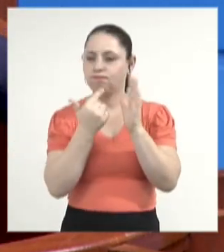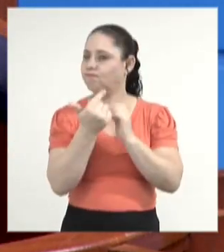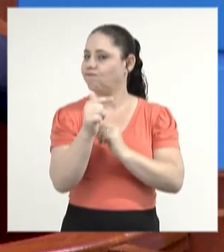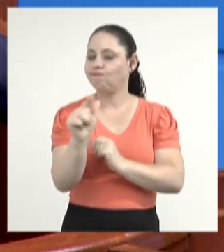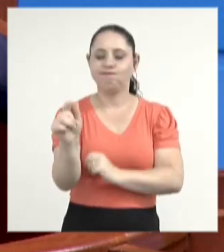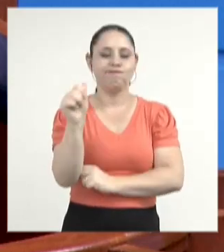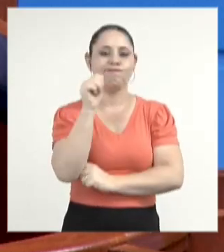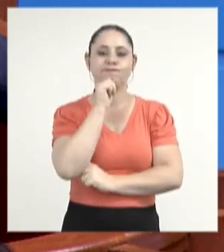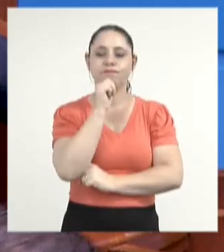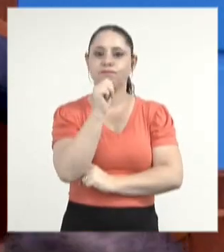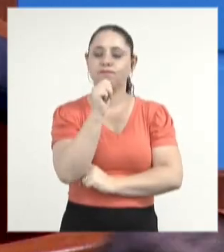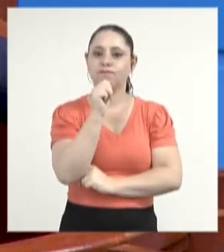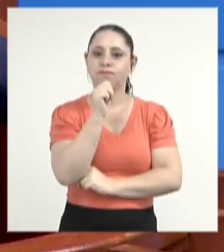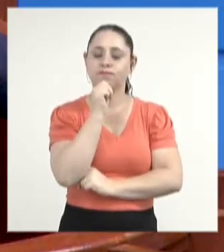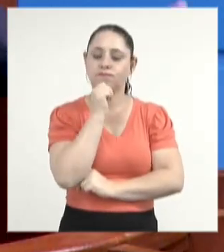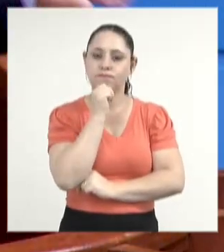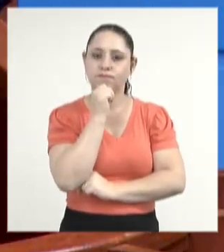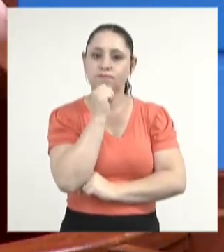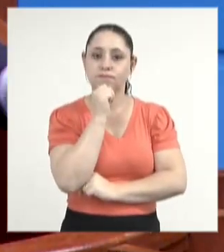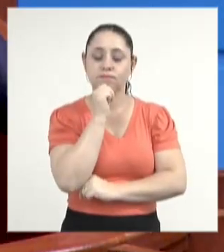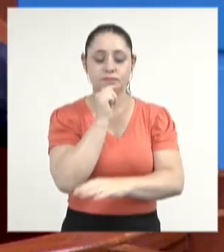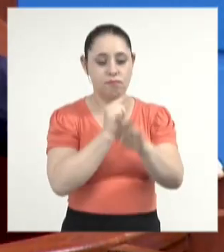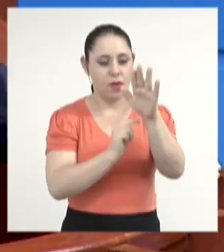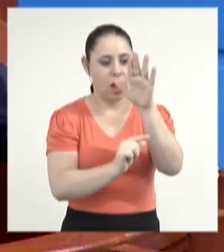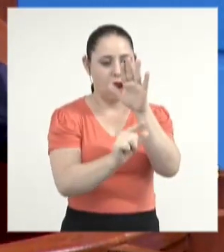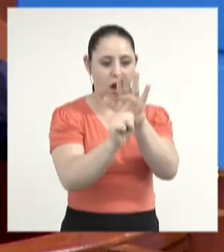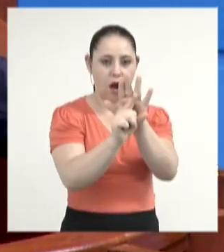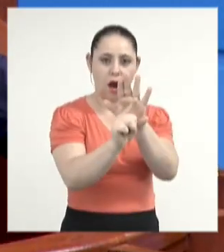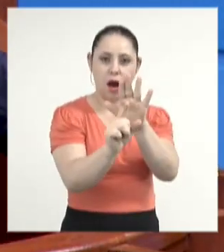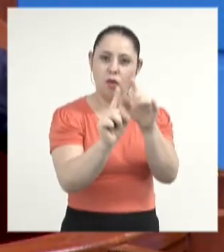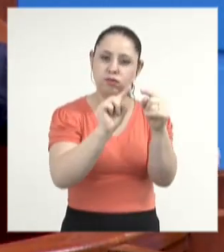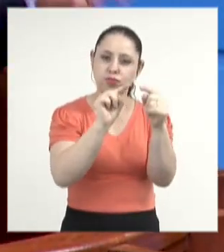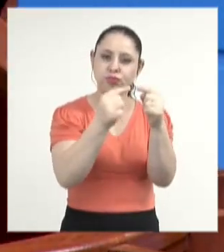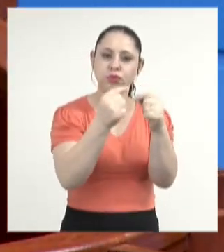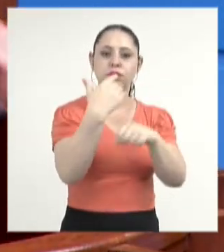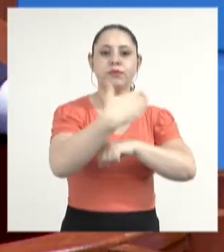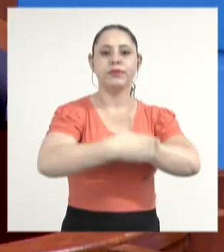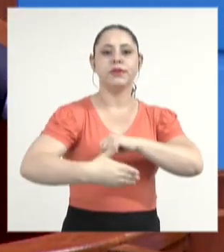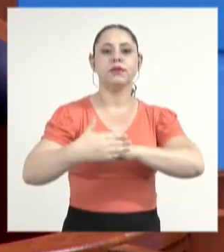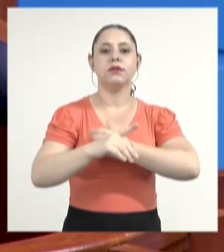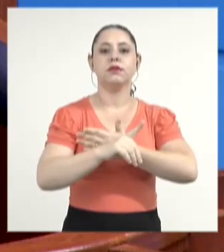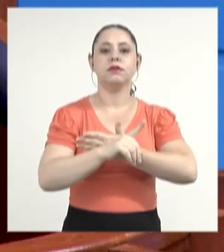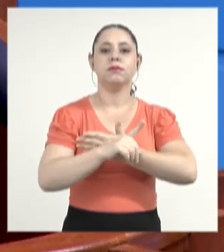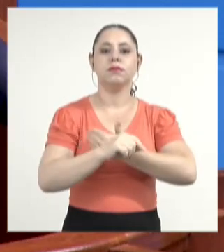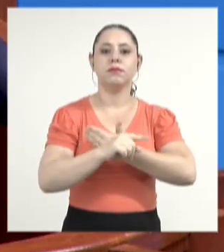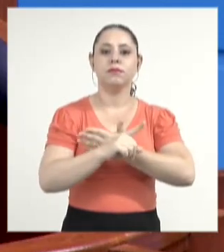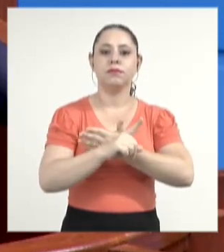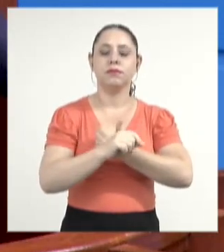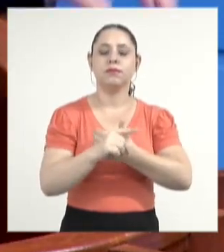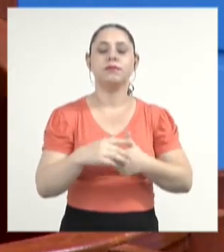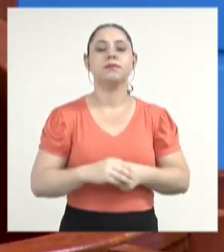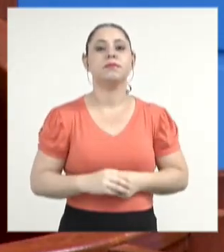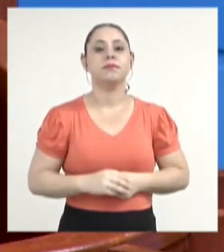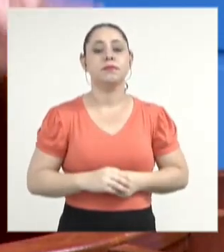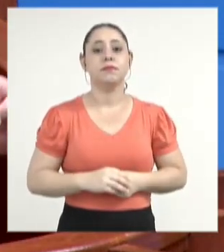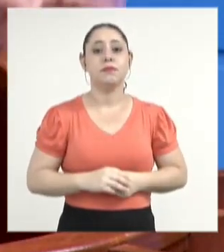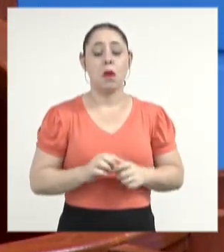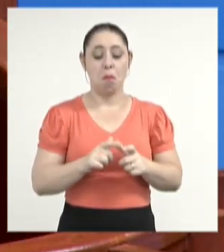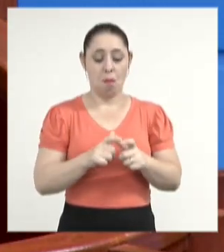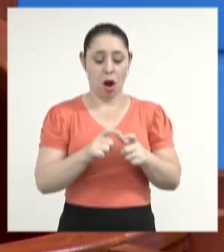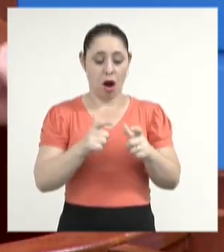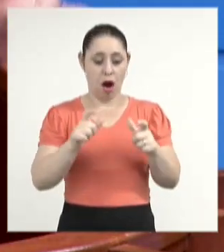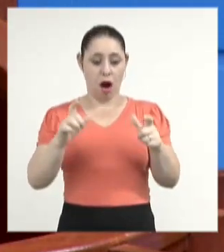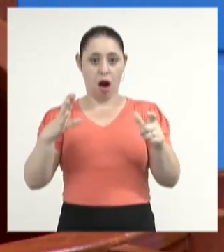tínhamos ainda uma legislação voltada para a proteção do nosso